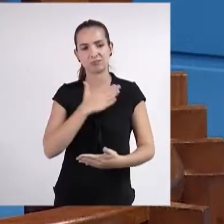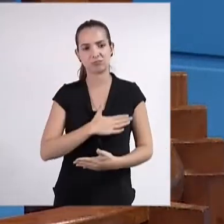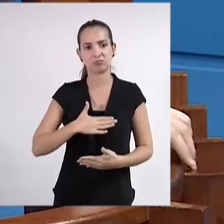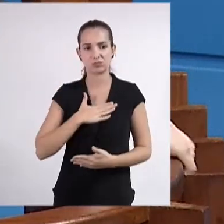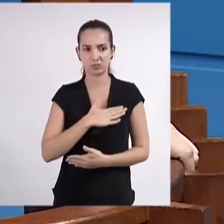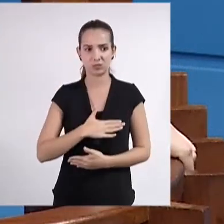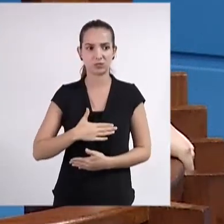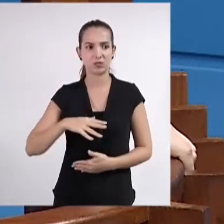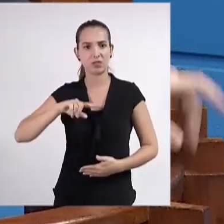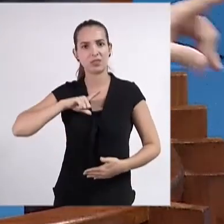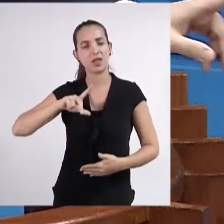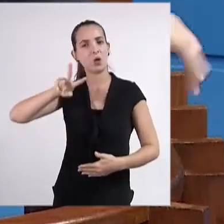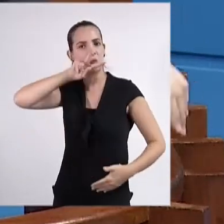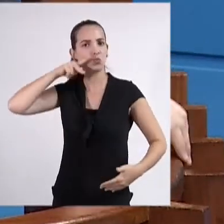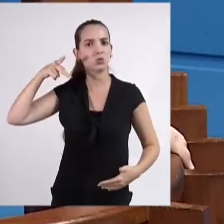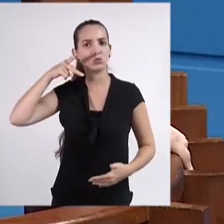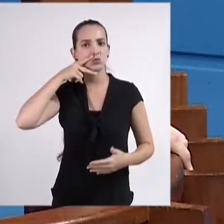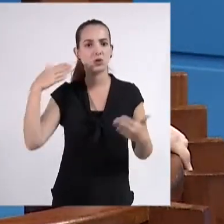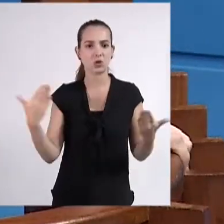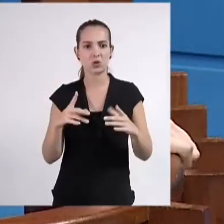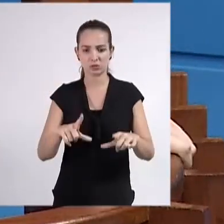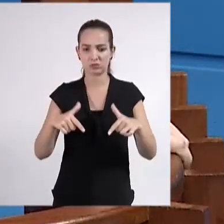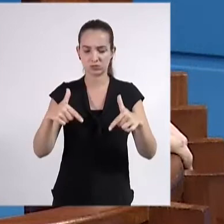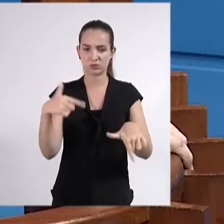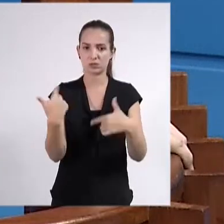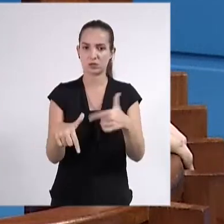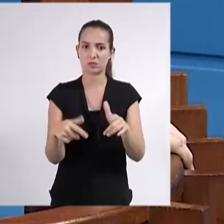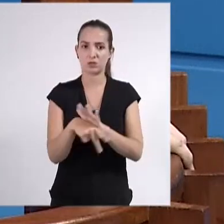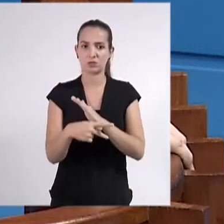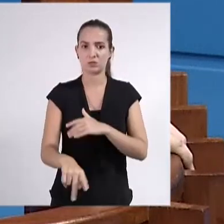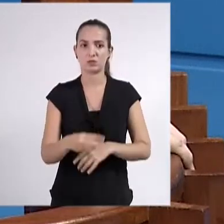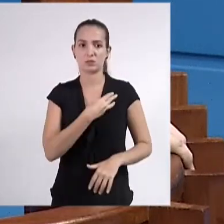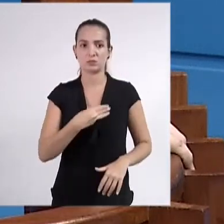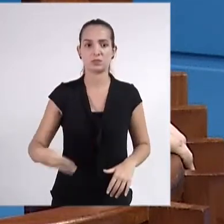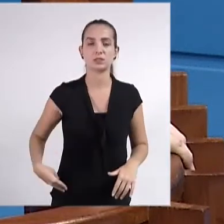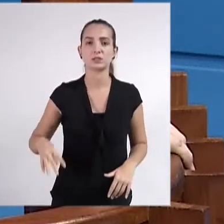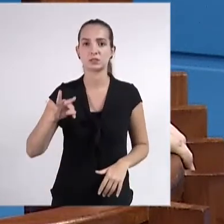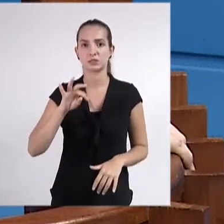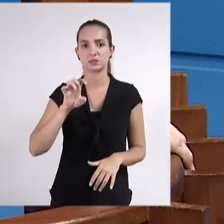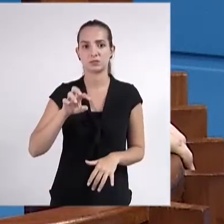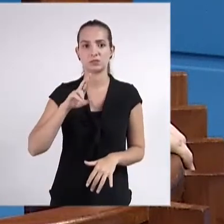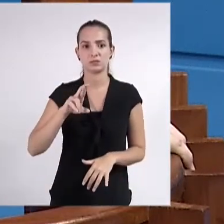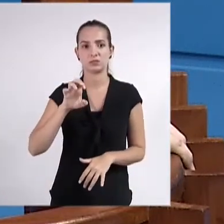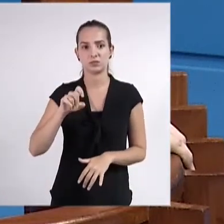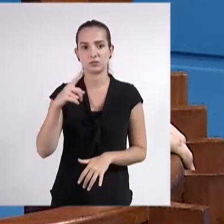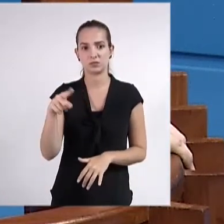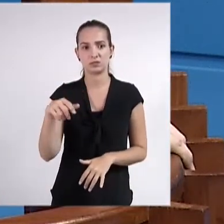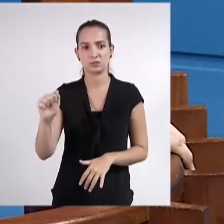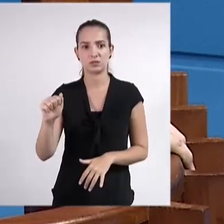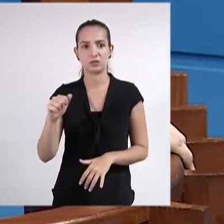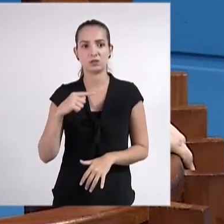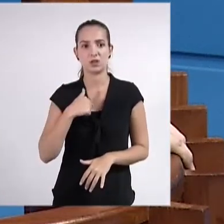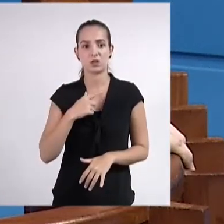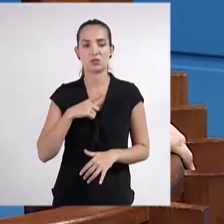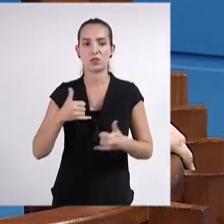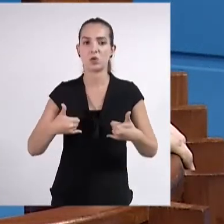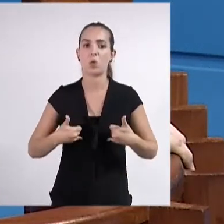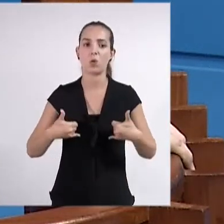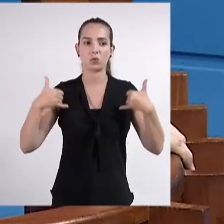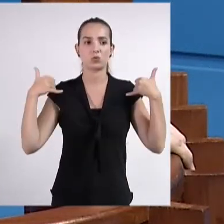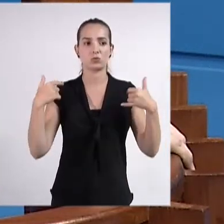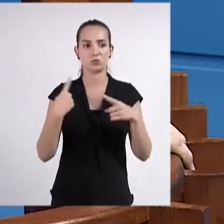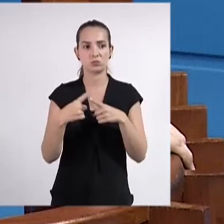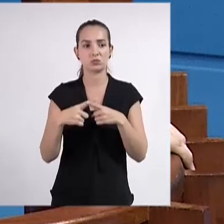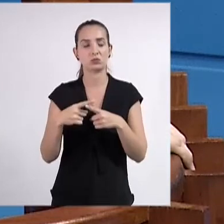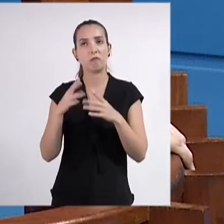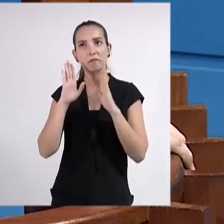satisfação, reconhecimento à atuação da ministra Tereza Cristina, a qual tenho muito orgulho de tê-la lá